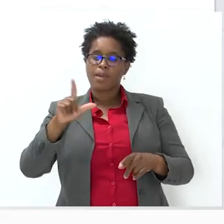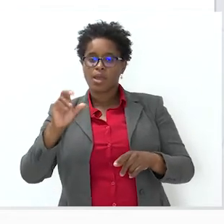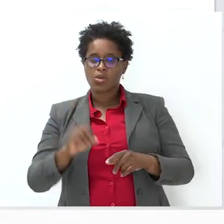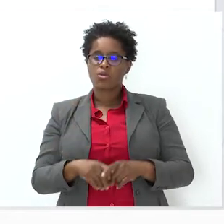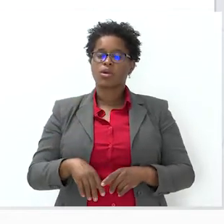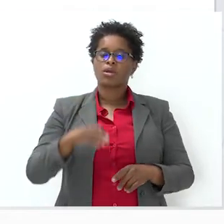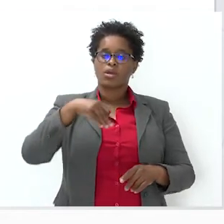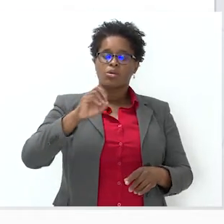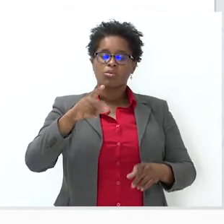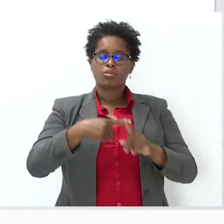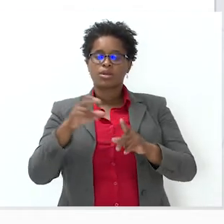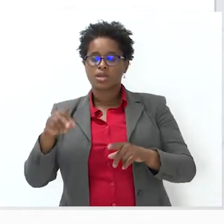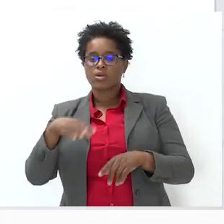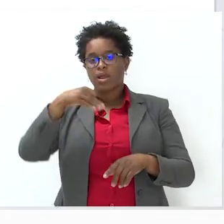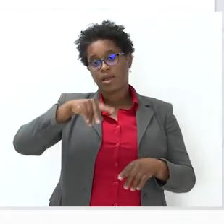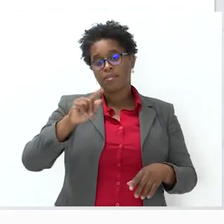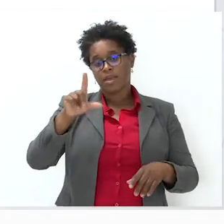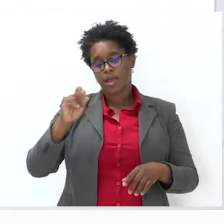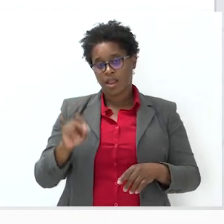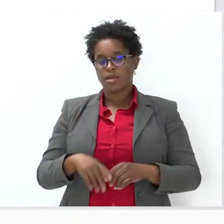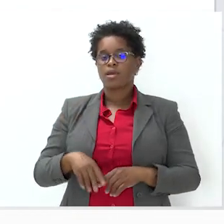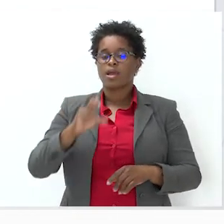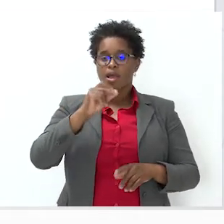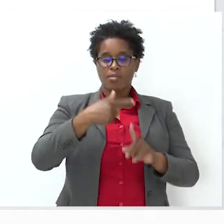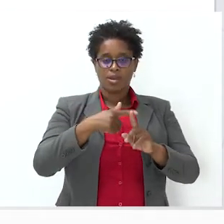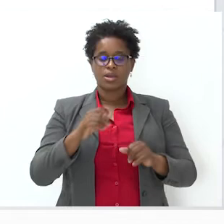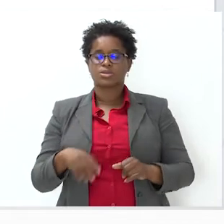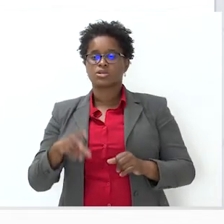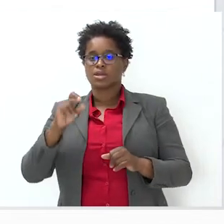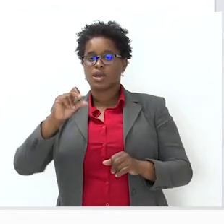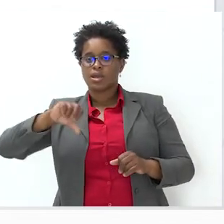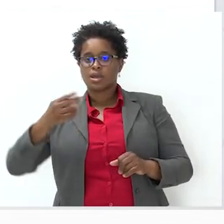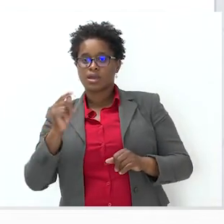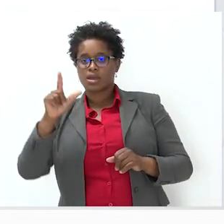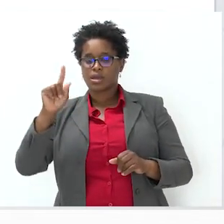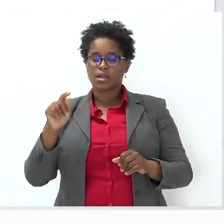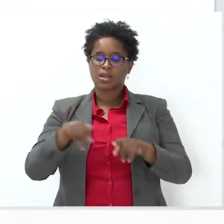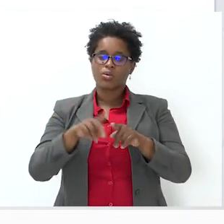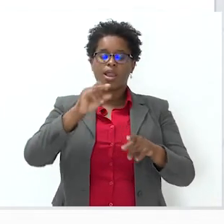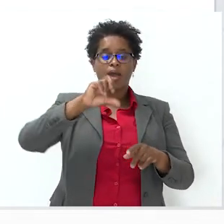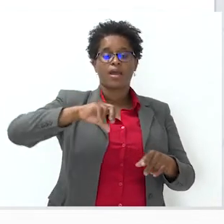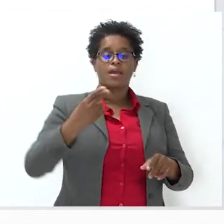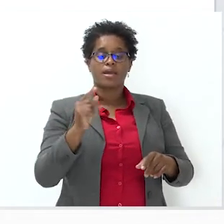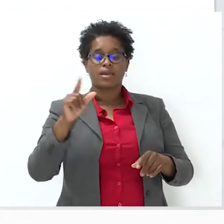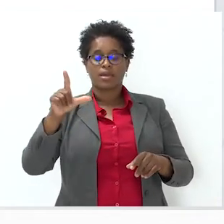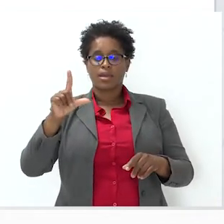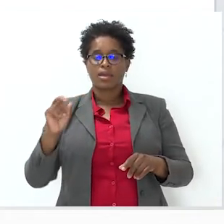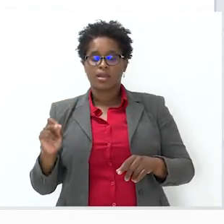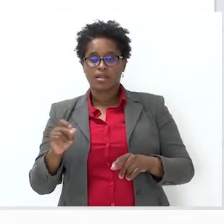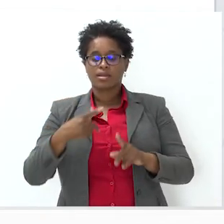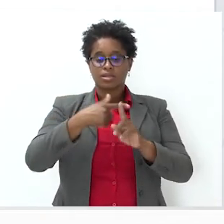por mais a igual a pela, a mais aquele é igual àquela,